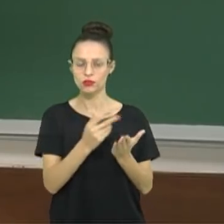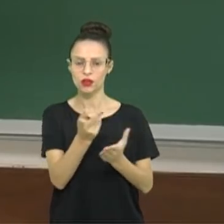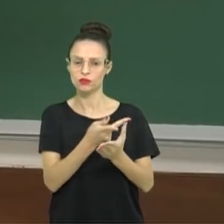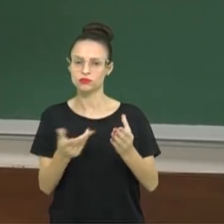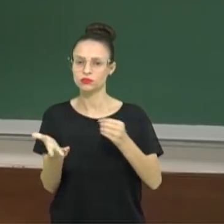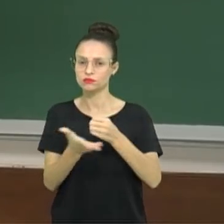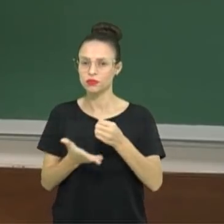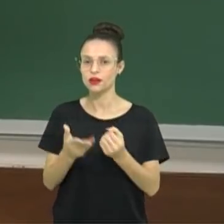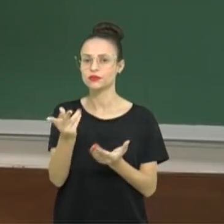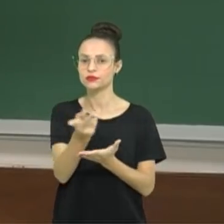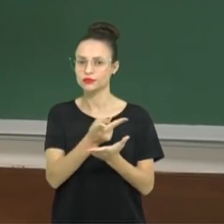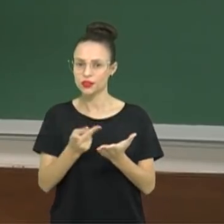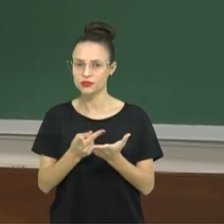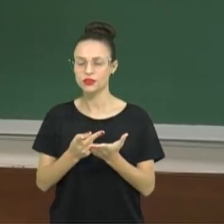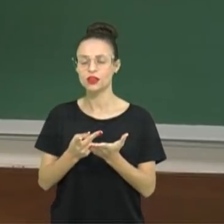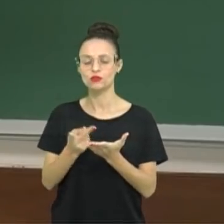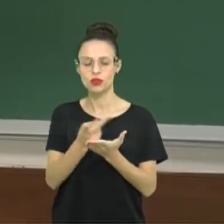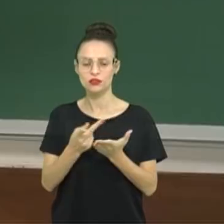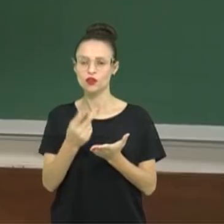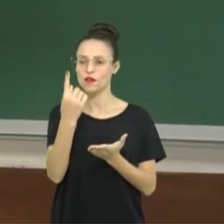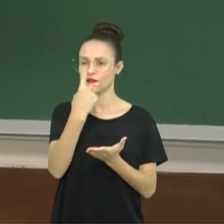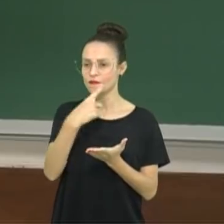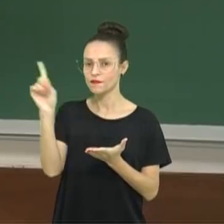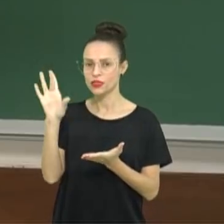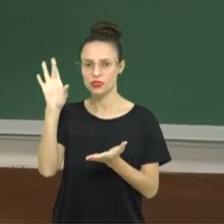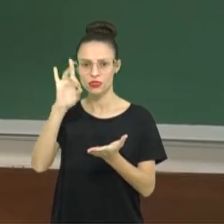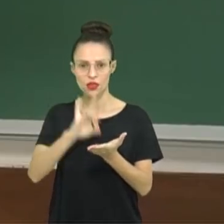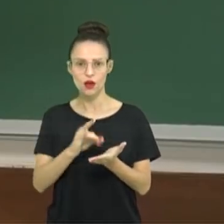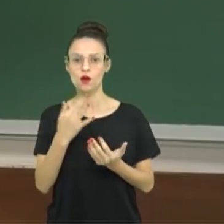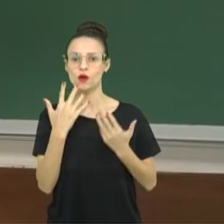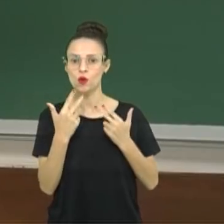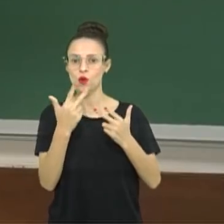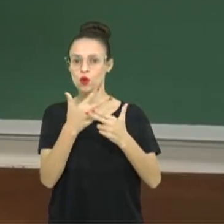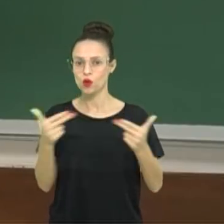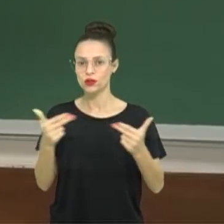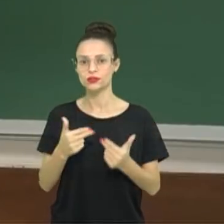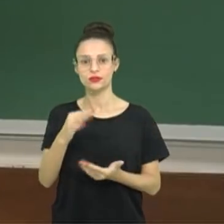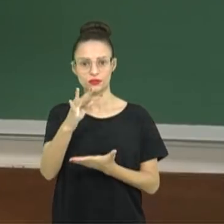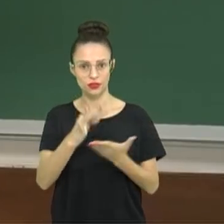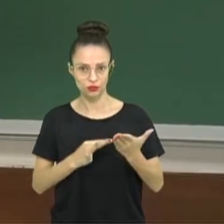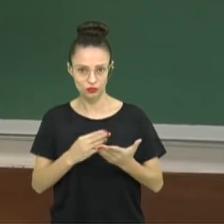esboço, desenho, arte final, cores e texto. Vamos em frente?